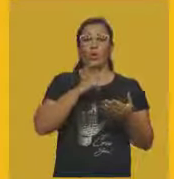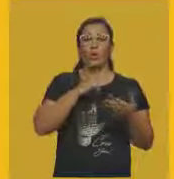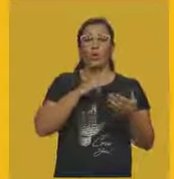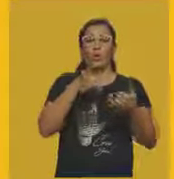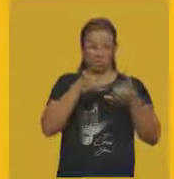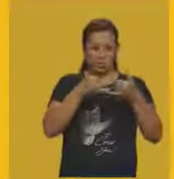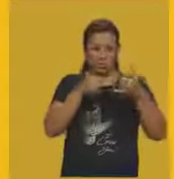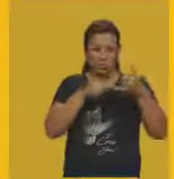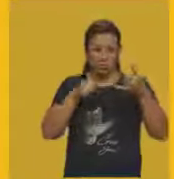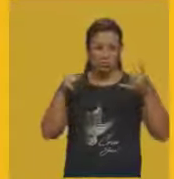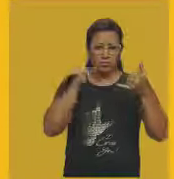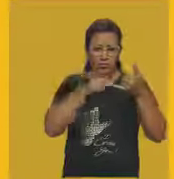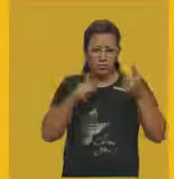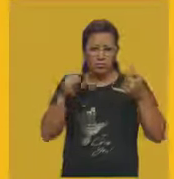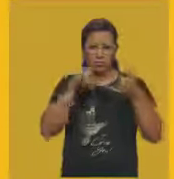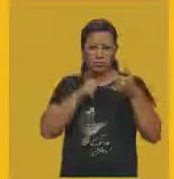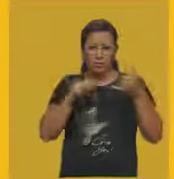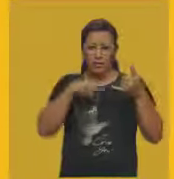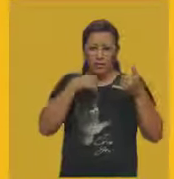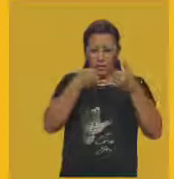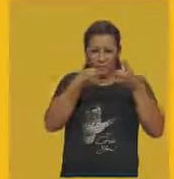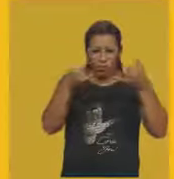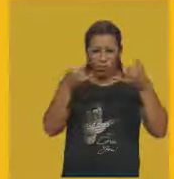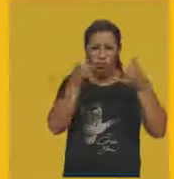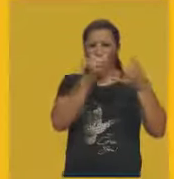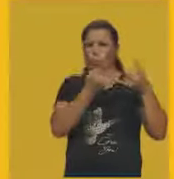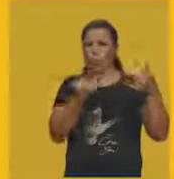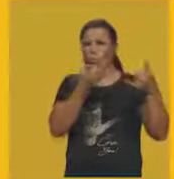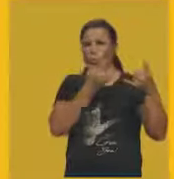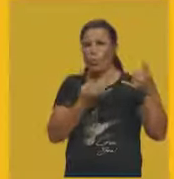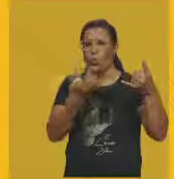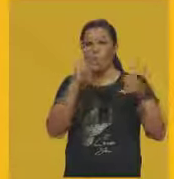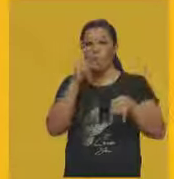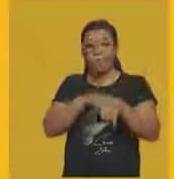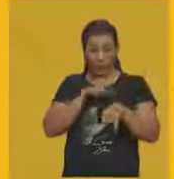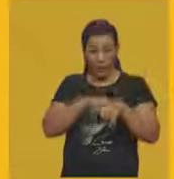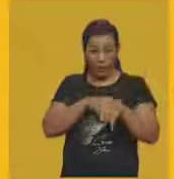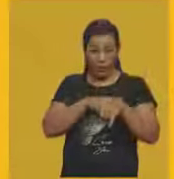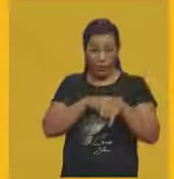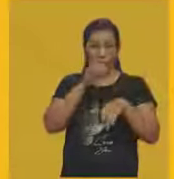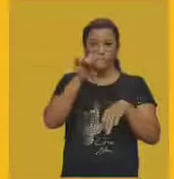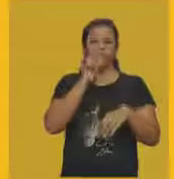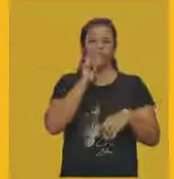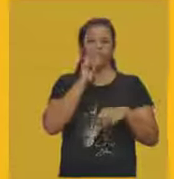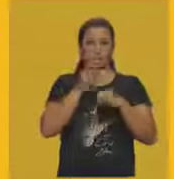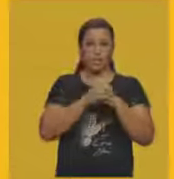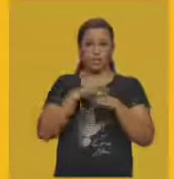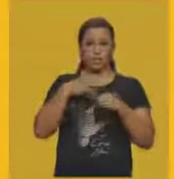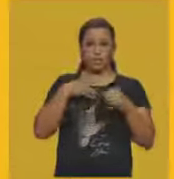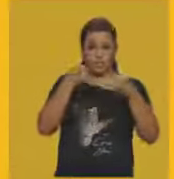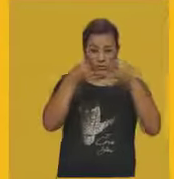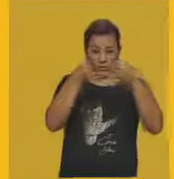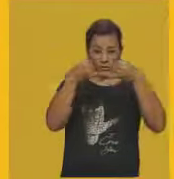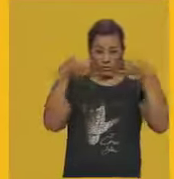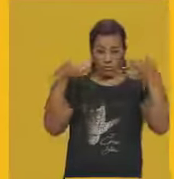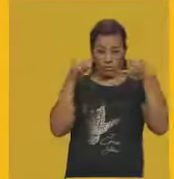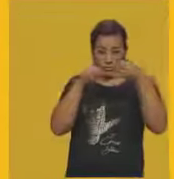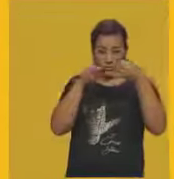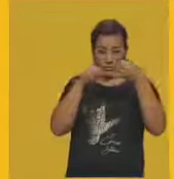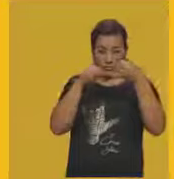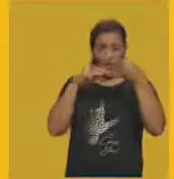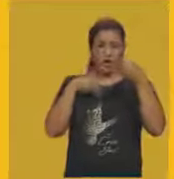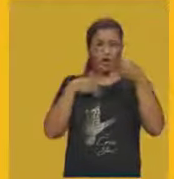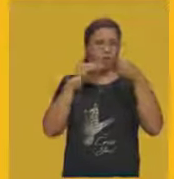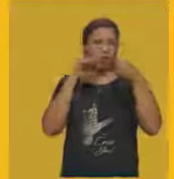que passa numa determinada parte do fio por tempo? Seria isso. Vamos imaginar que eu tenho um pedaço de fio aqui, eu vou colocar